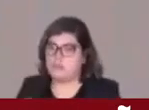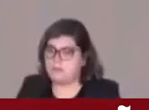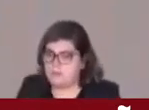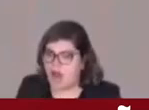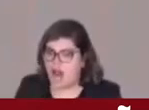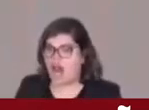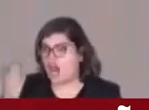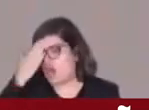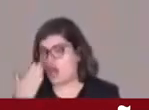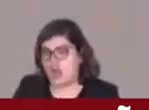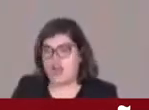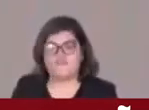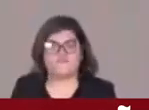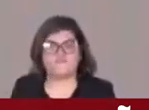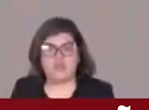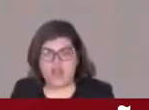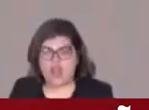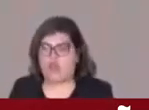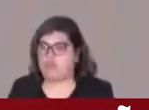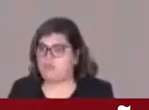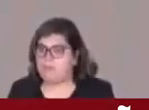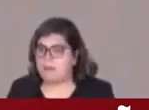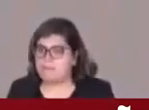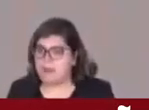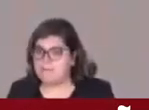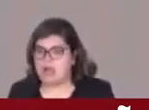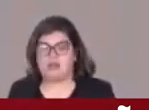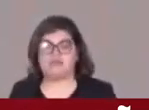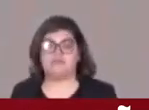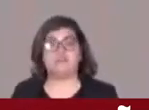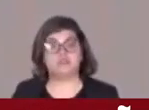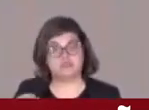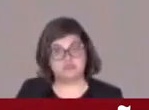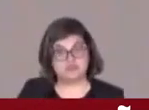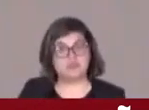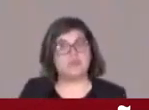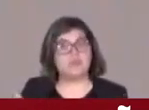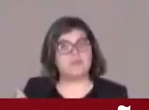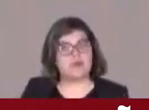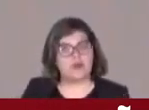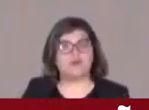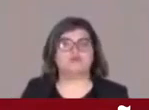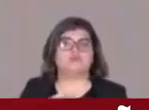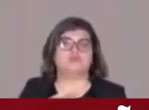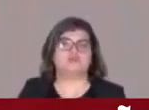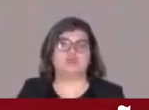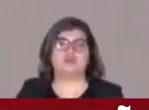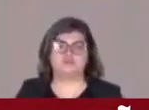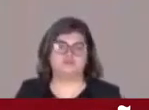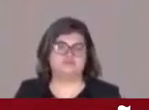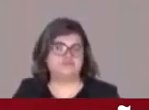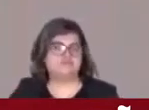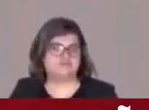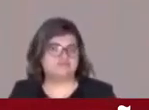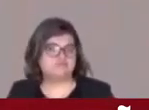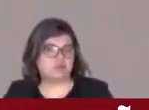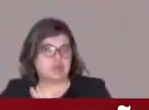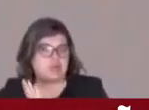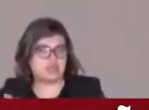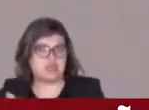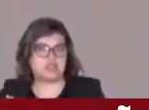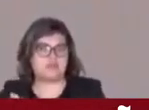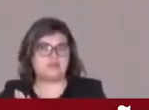descredibilizá-las. Quanto a isso, pode haver providências de natureza criminal, e